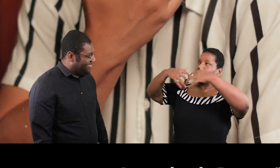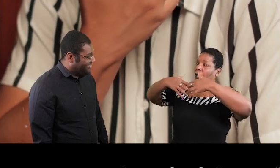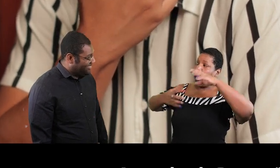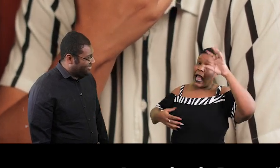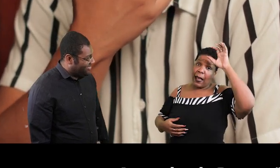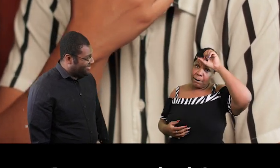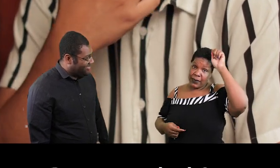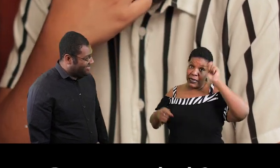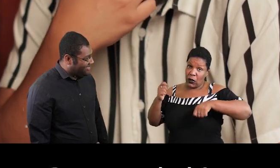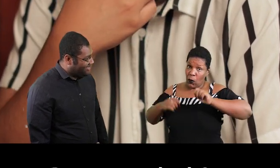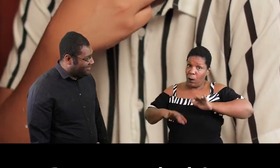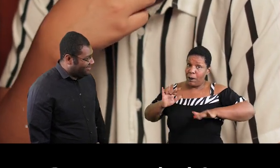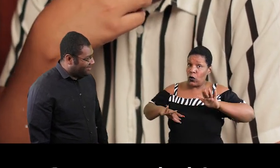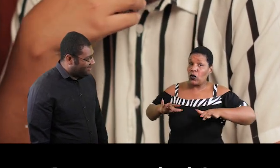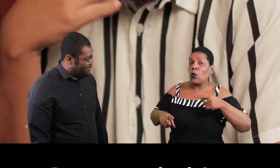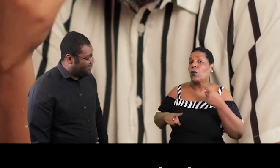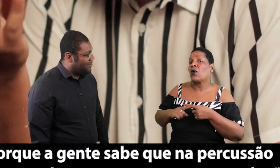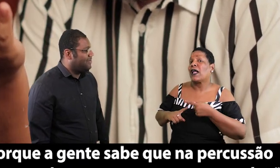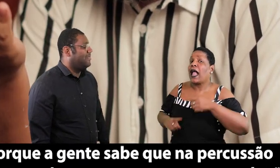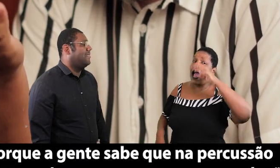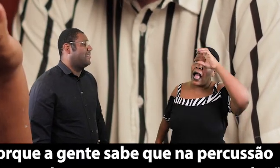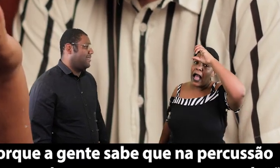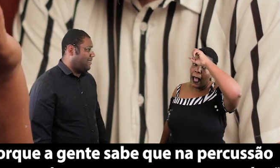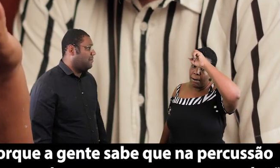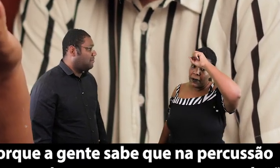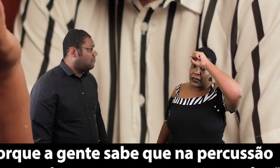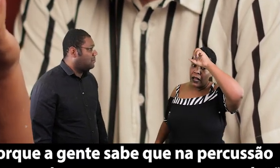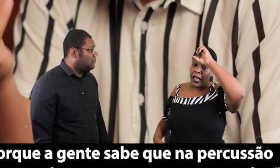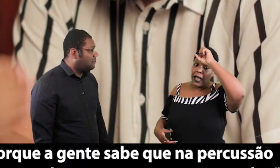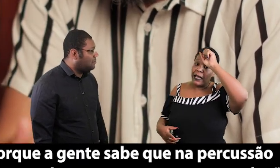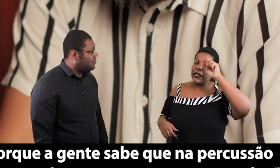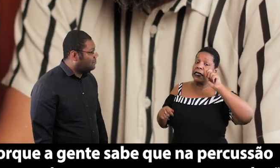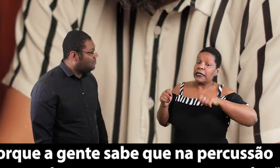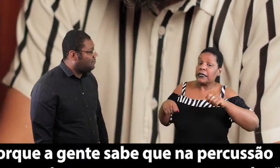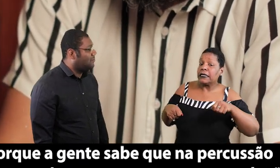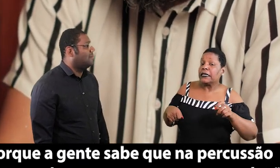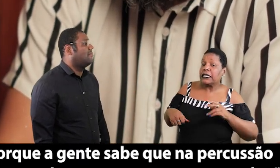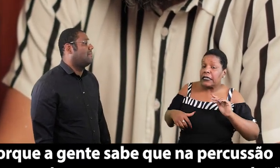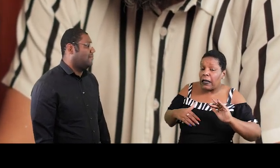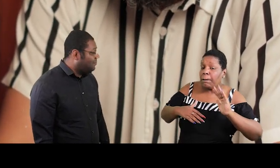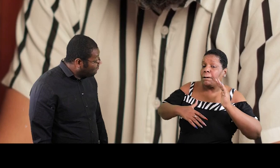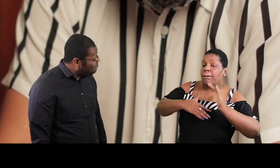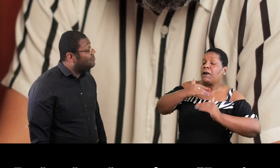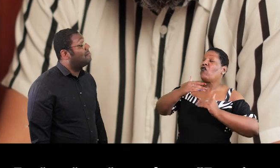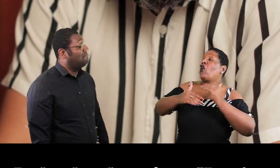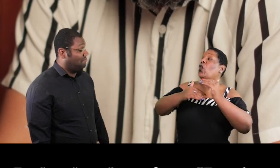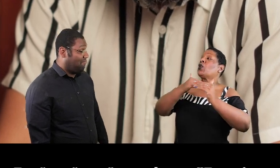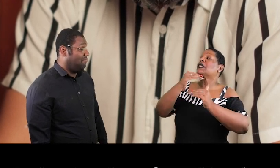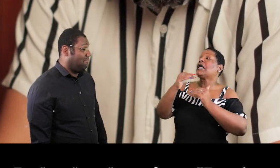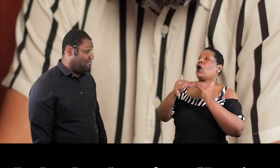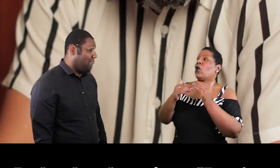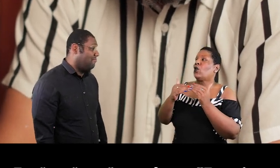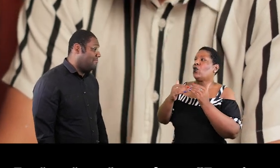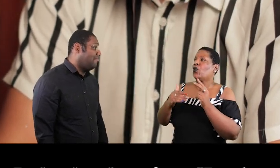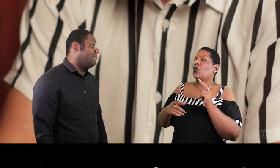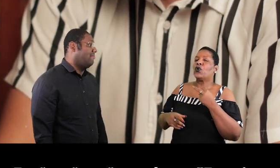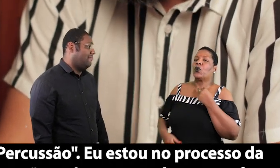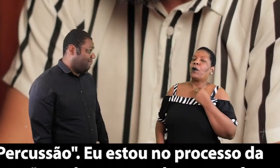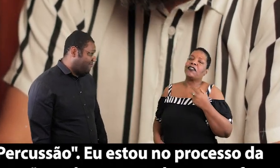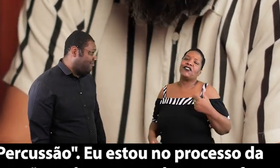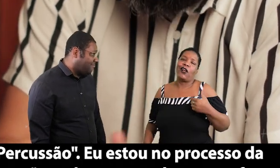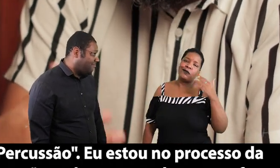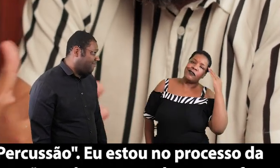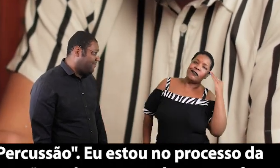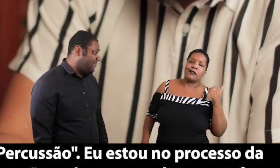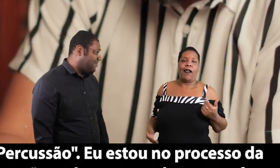Aprendendo Percussão. Por que aprendendo? Porque a gente sabe que na percussão a gente está sempre em constante evolução. Então não pode ser eu sei